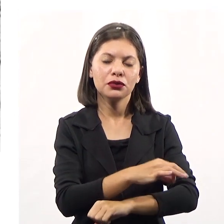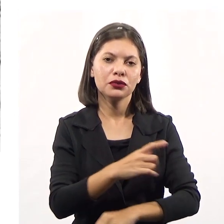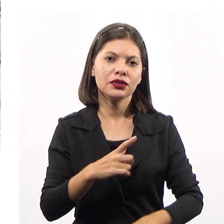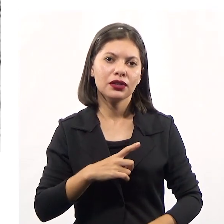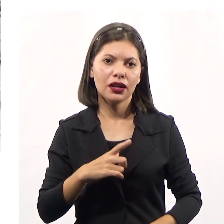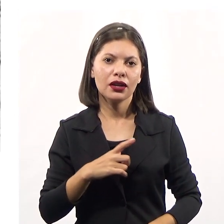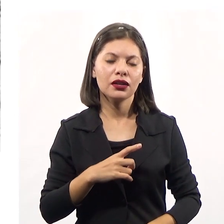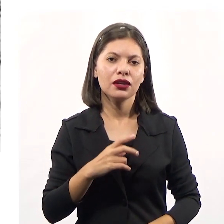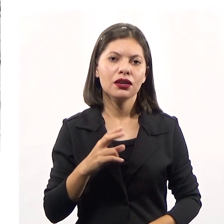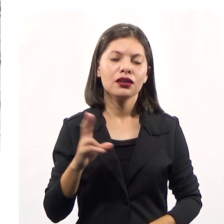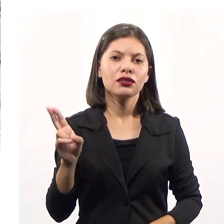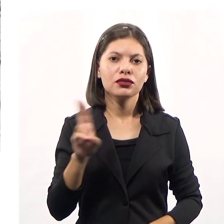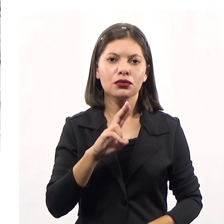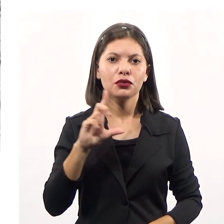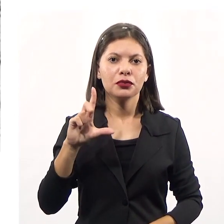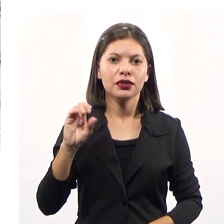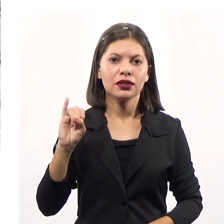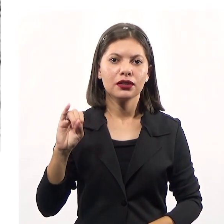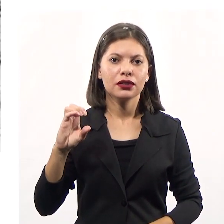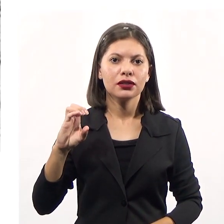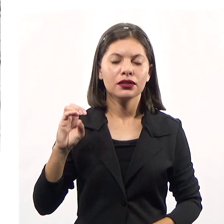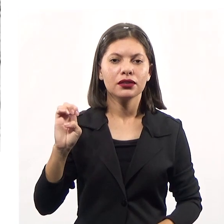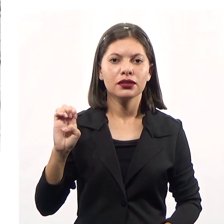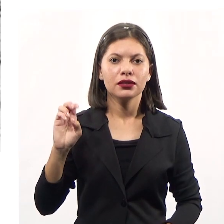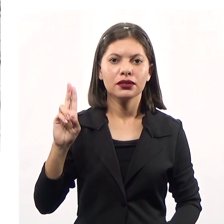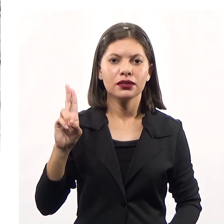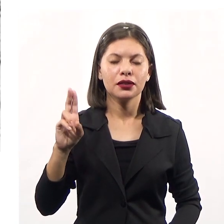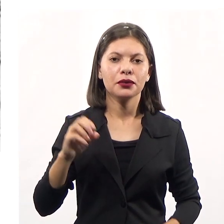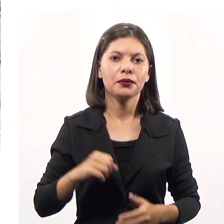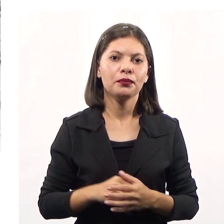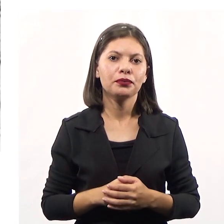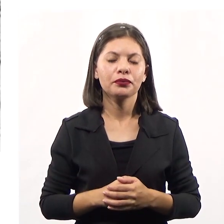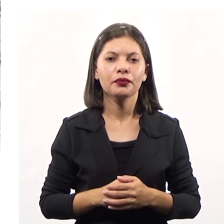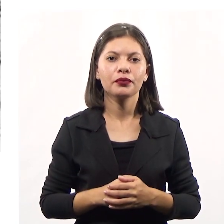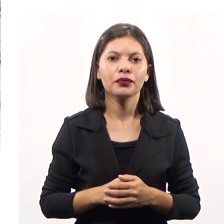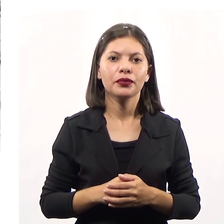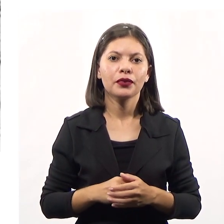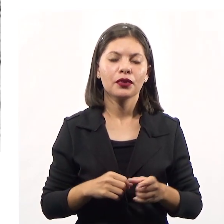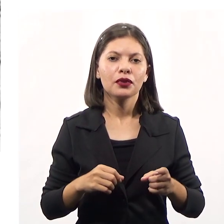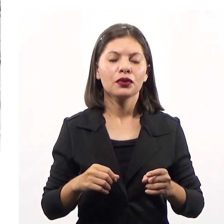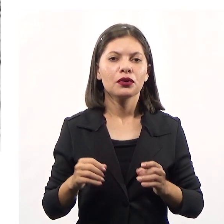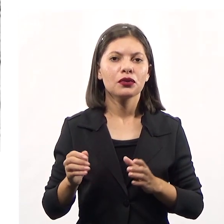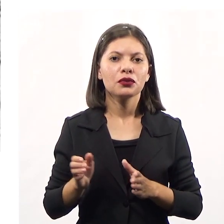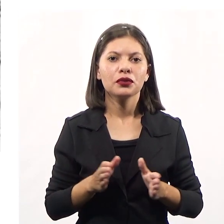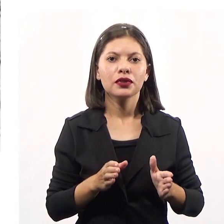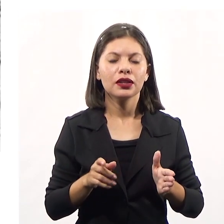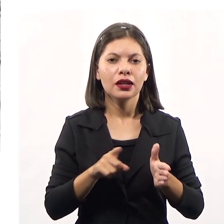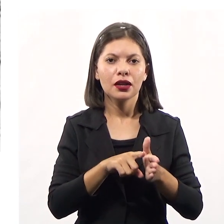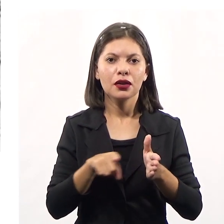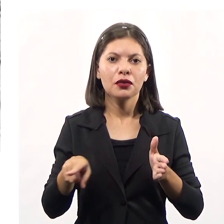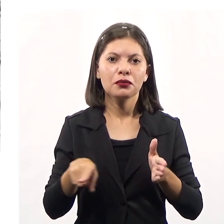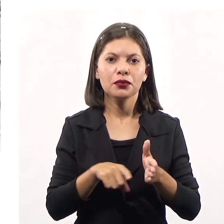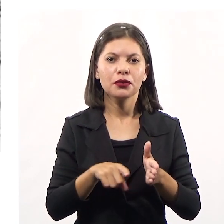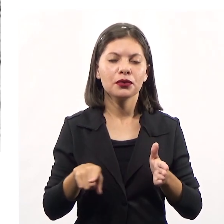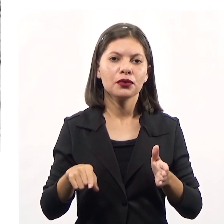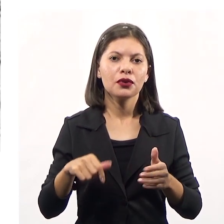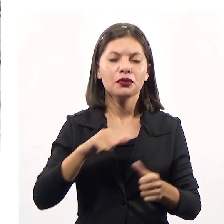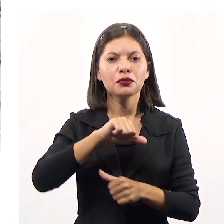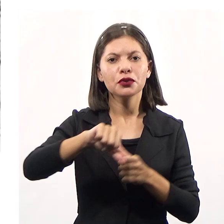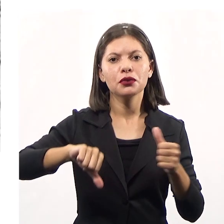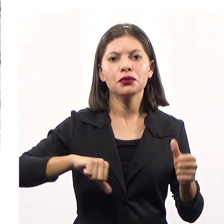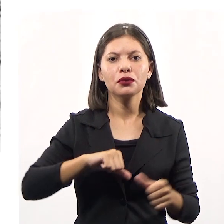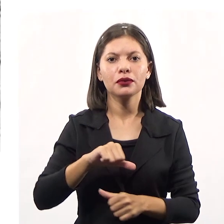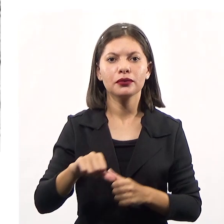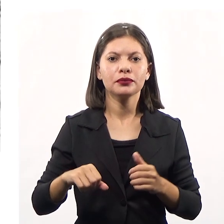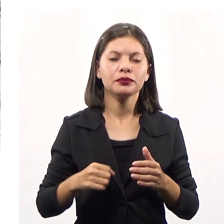tinham esse nome, liceu, né? E com o tempo mudou essa nomenclatura. não só na Europa, mas também na